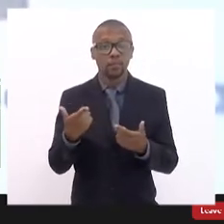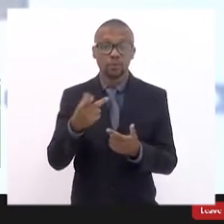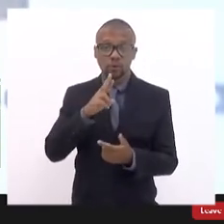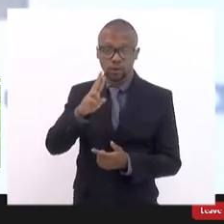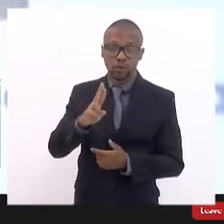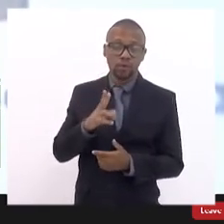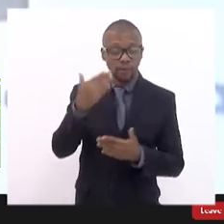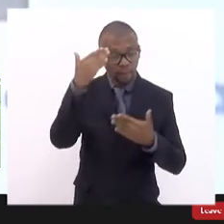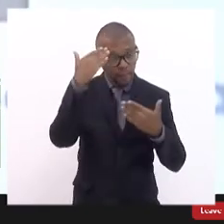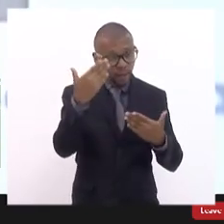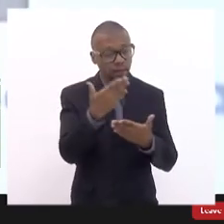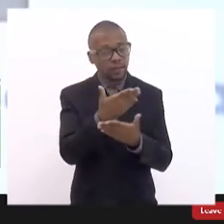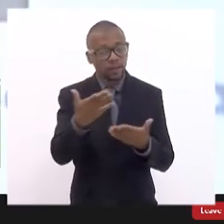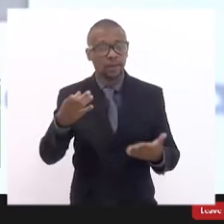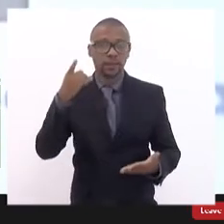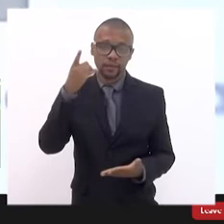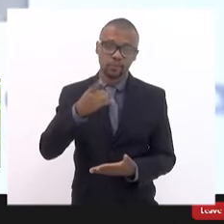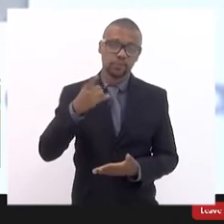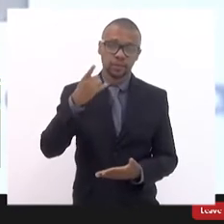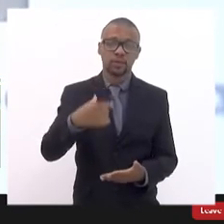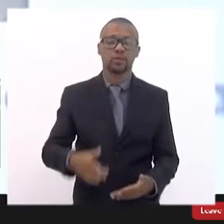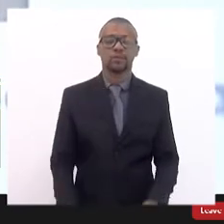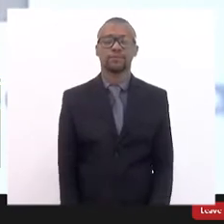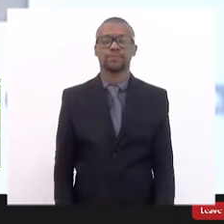Valdec, obrigado.